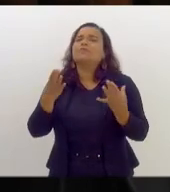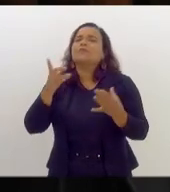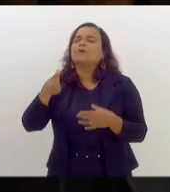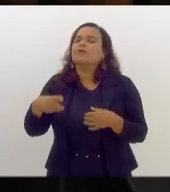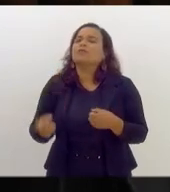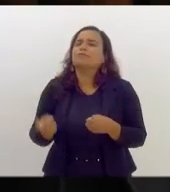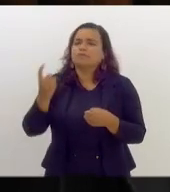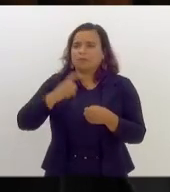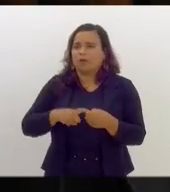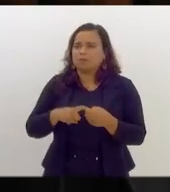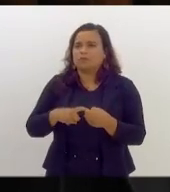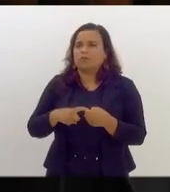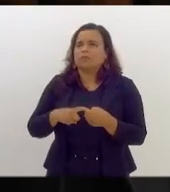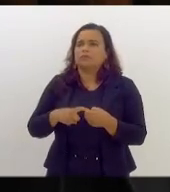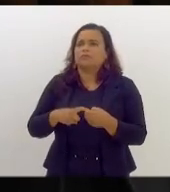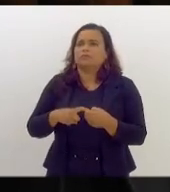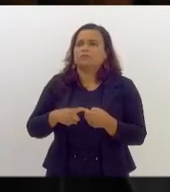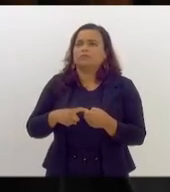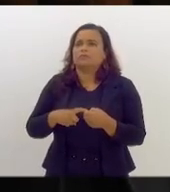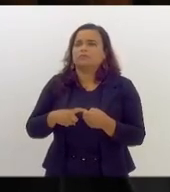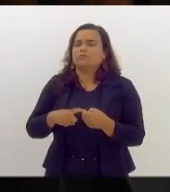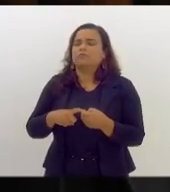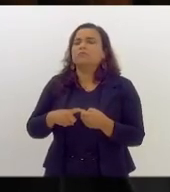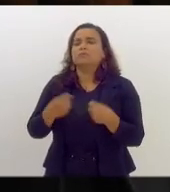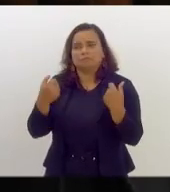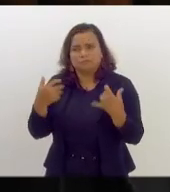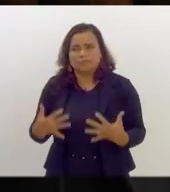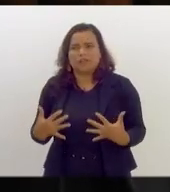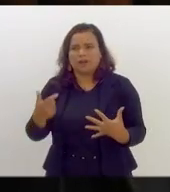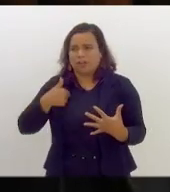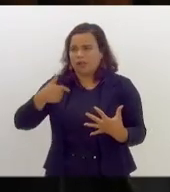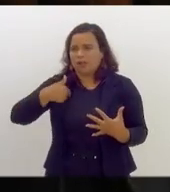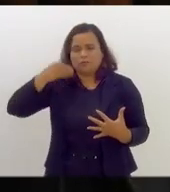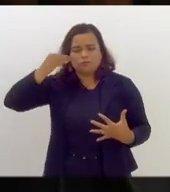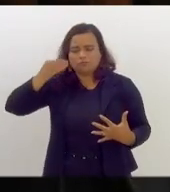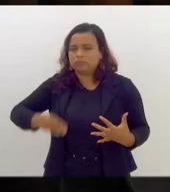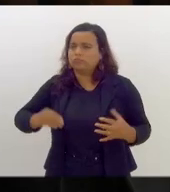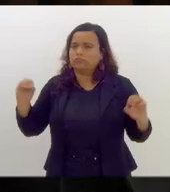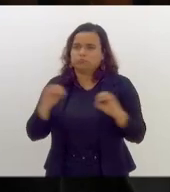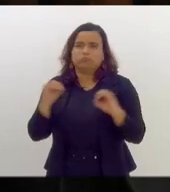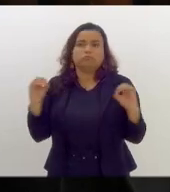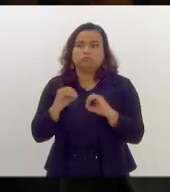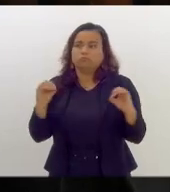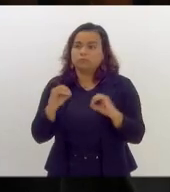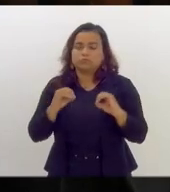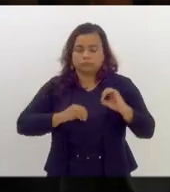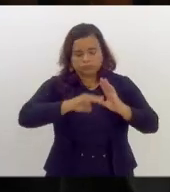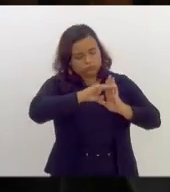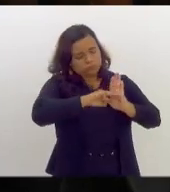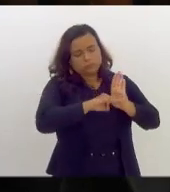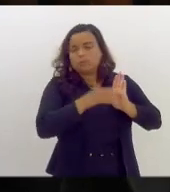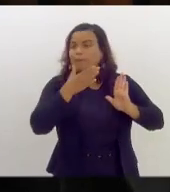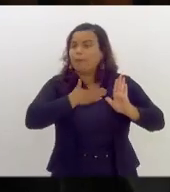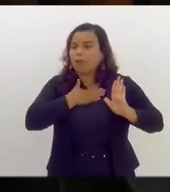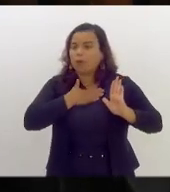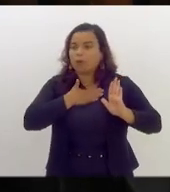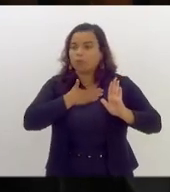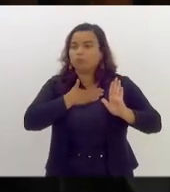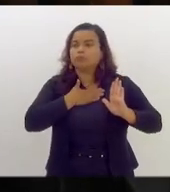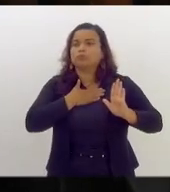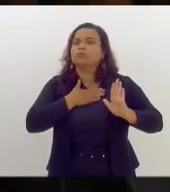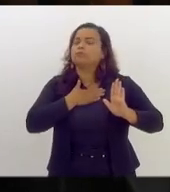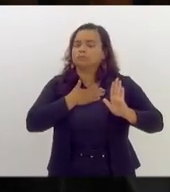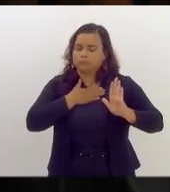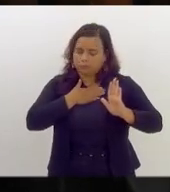a afirmar Não Abro Mão Um milímetro dos meus princípios de